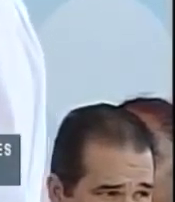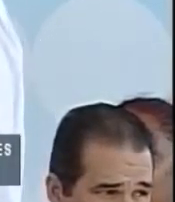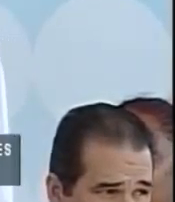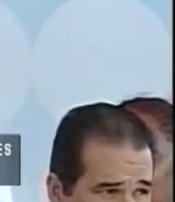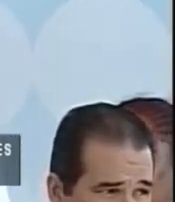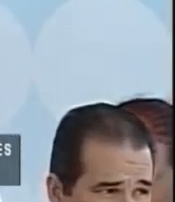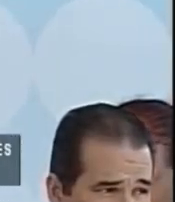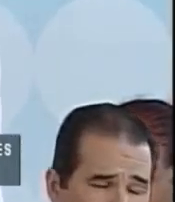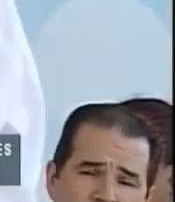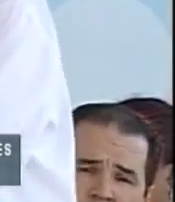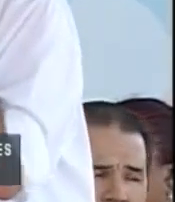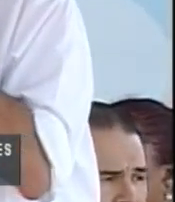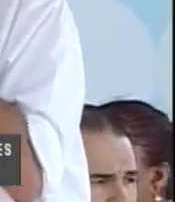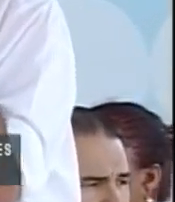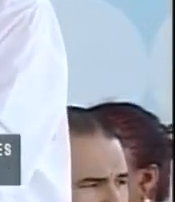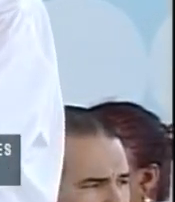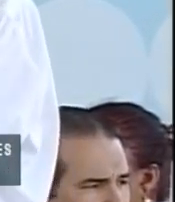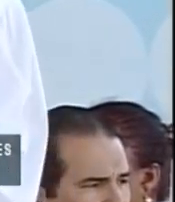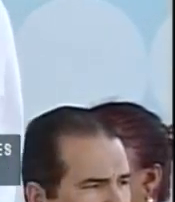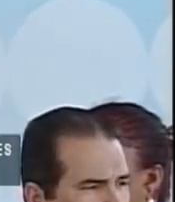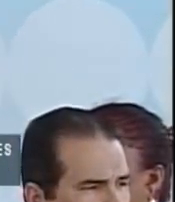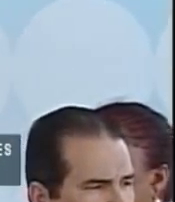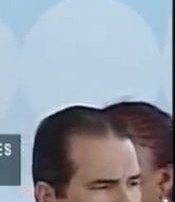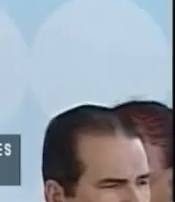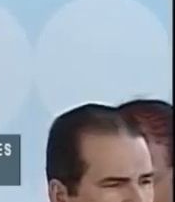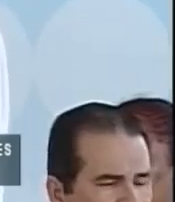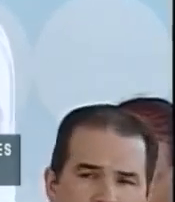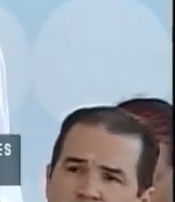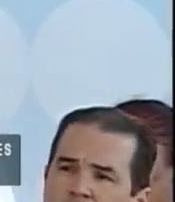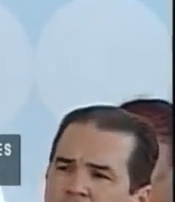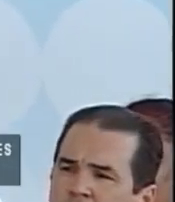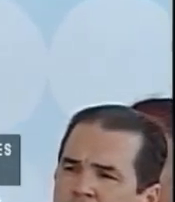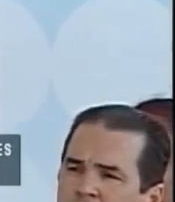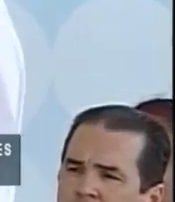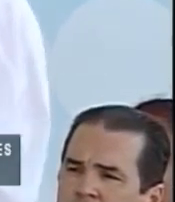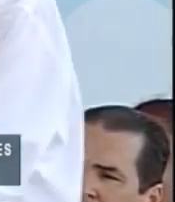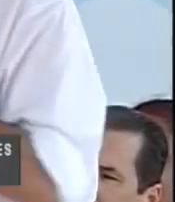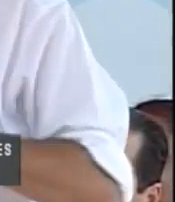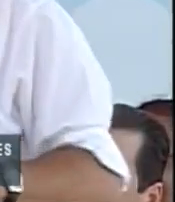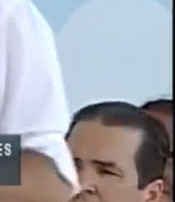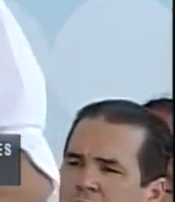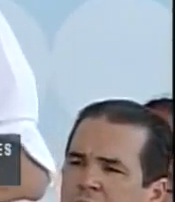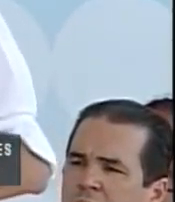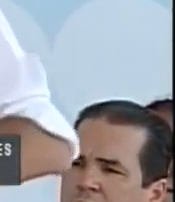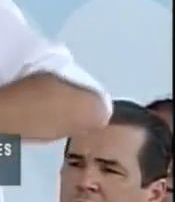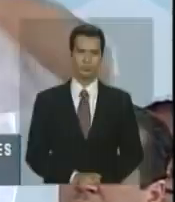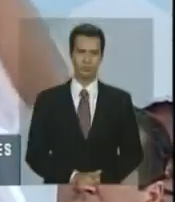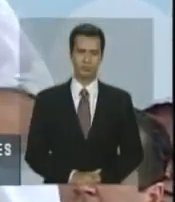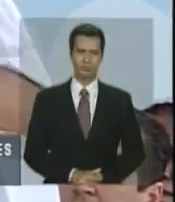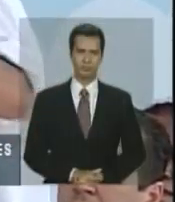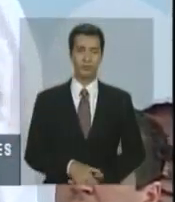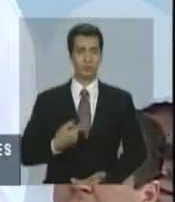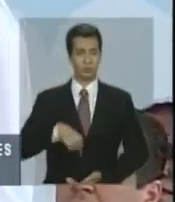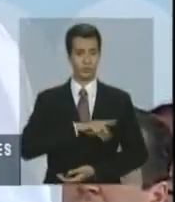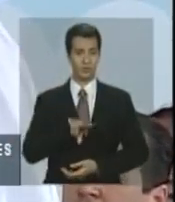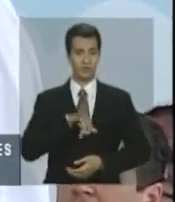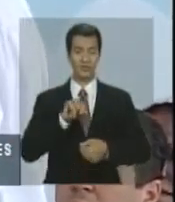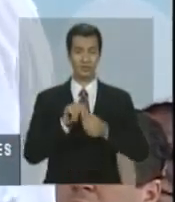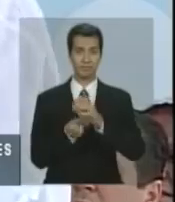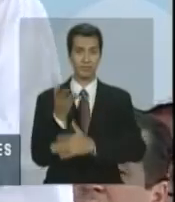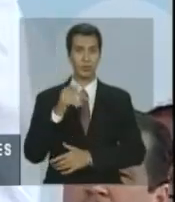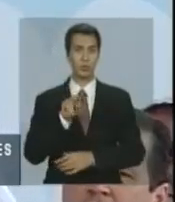cidade, 20 já prontas pelo Estado, mais 20 já prontas, que estarão prontas pela Prefeitura. Uma UPA é para cada